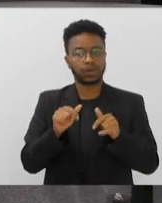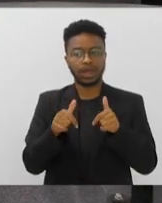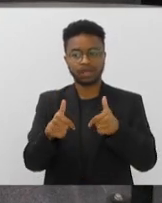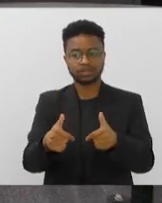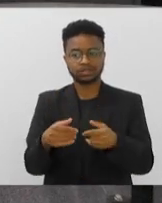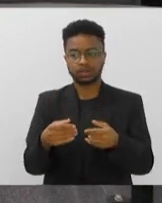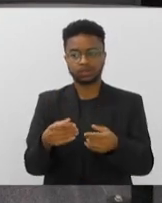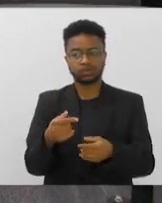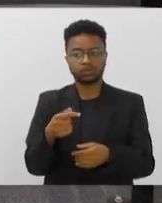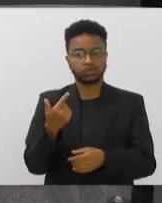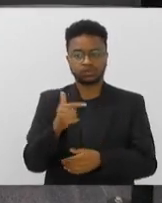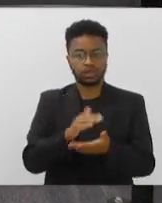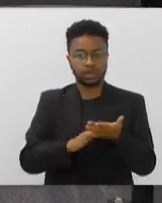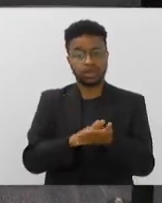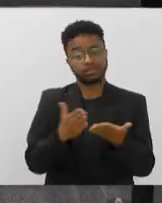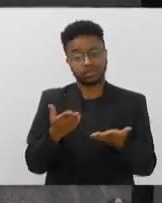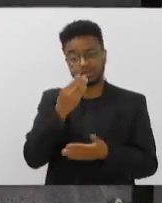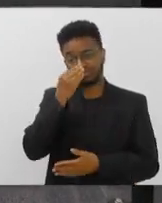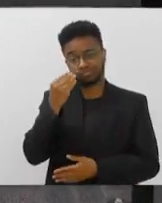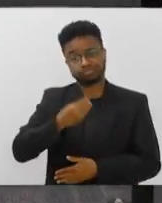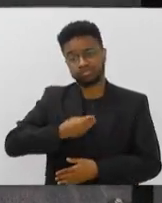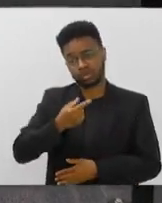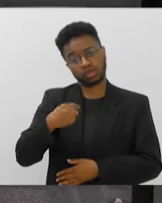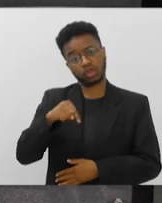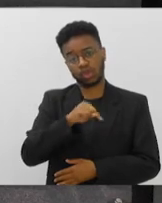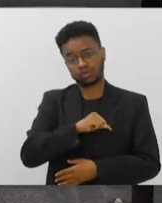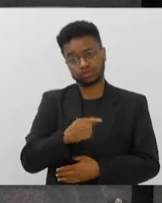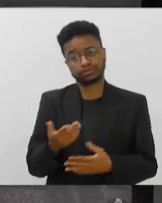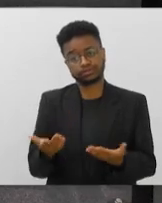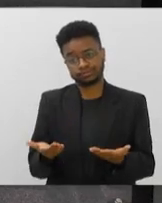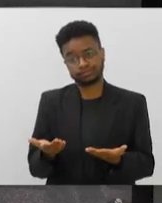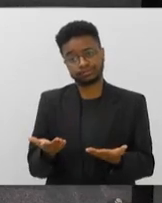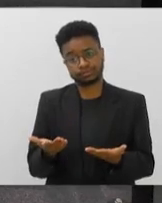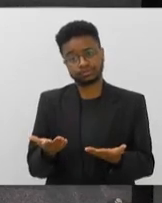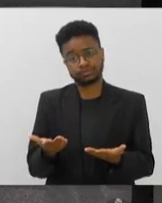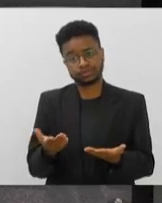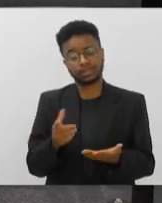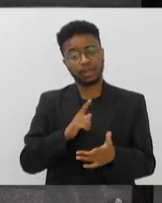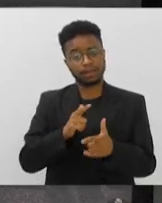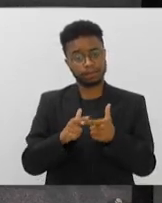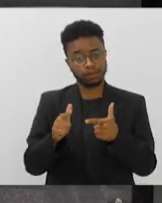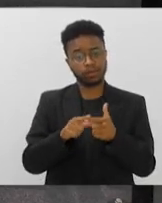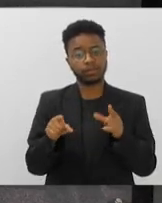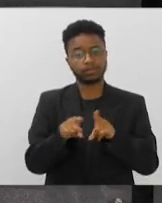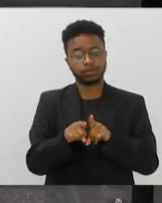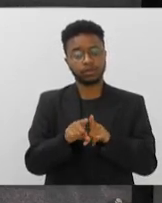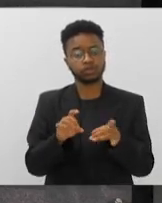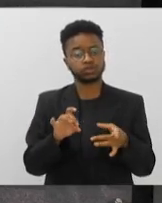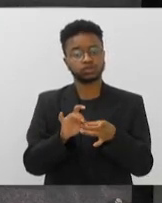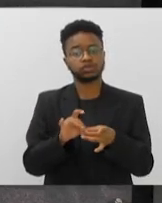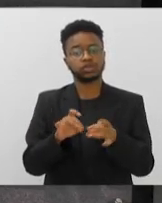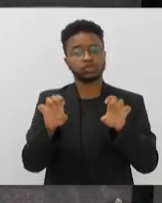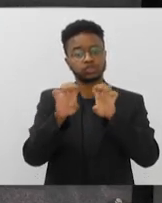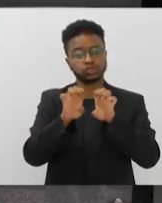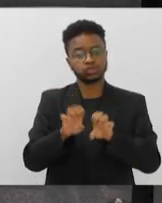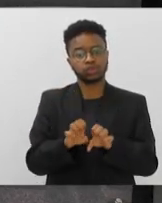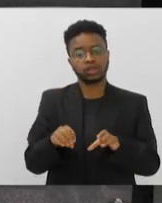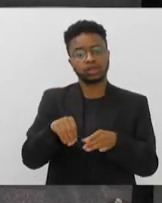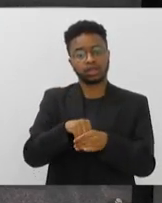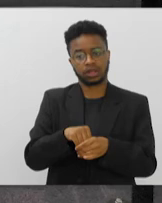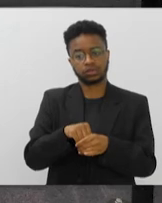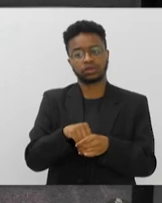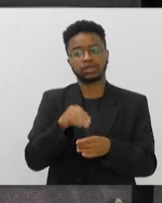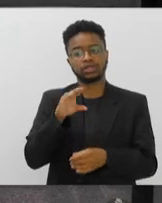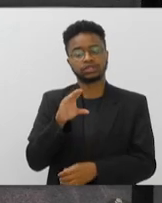gente para eles não é nada a gente e assim eu tenho problemas também com a estrutura interna do cmdc que historicamente